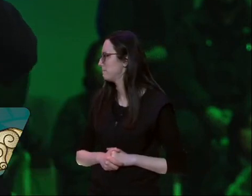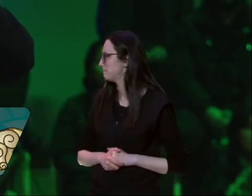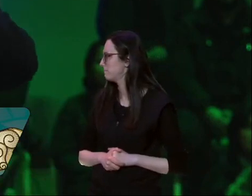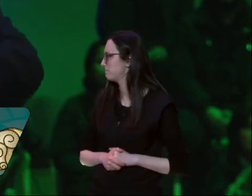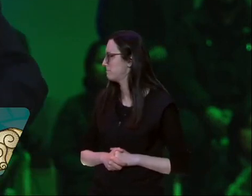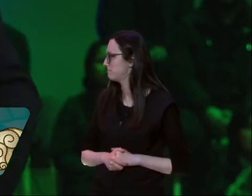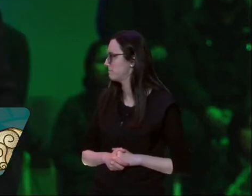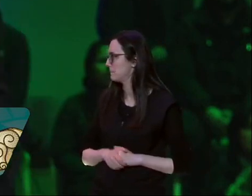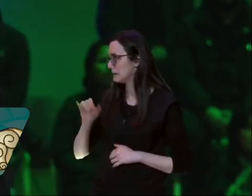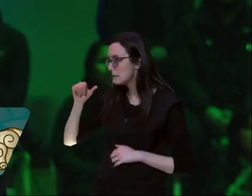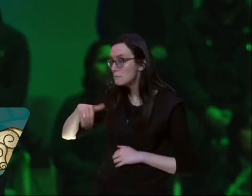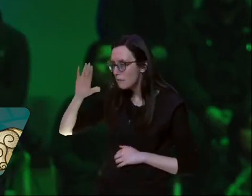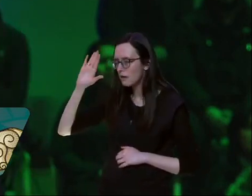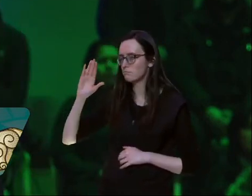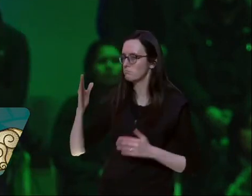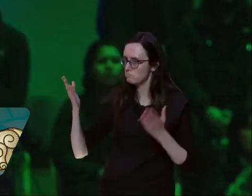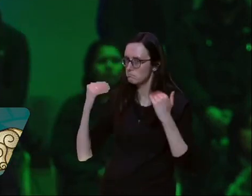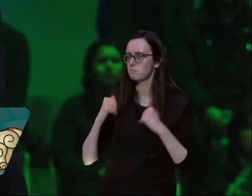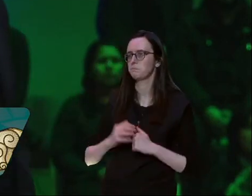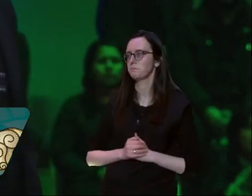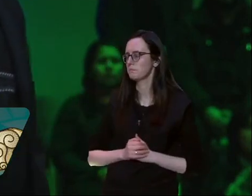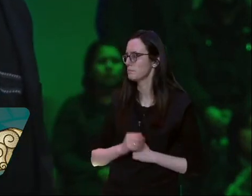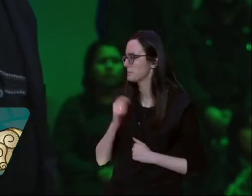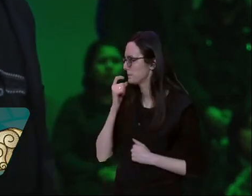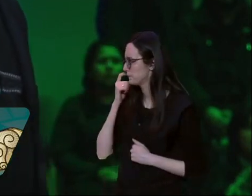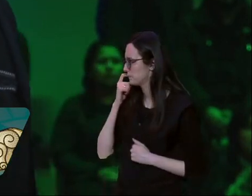Se há mais alguém, pode vir.